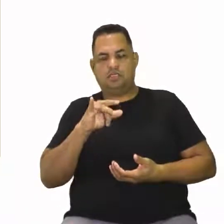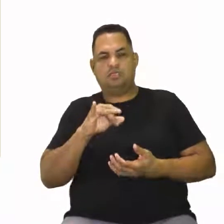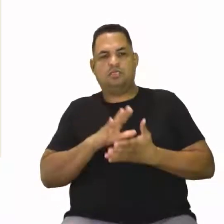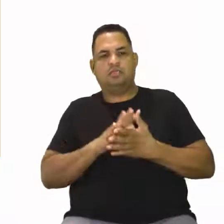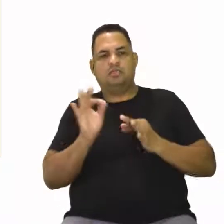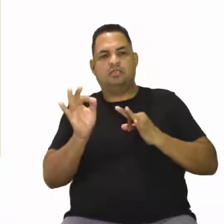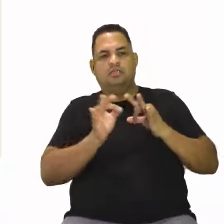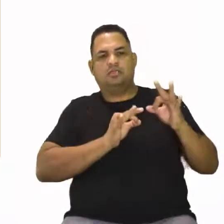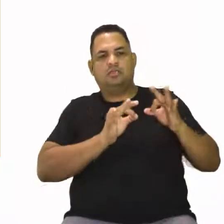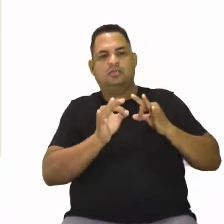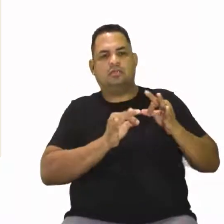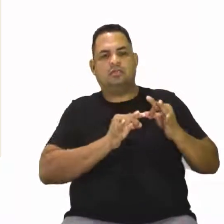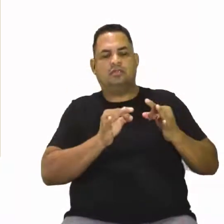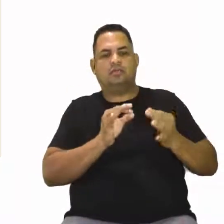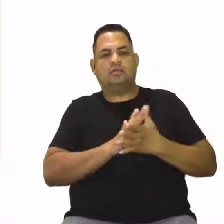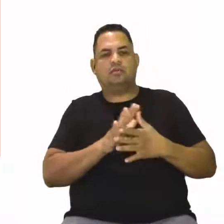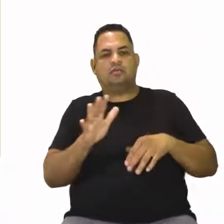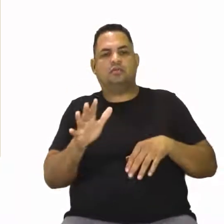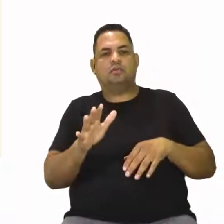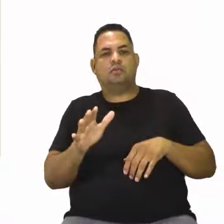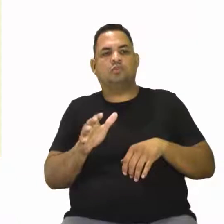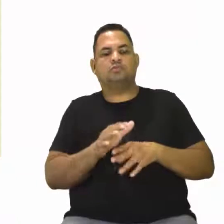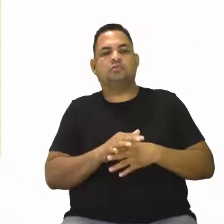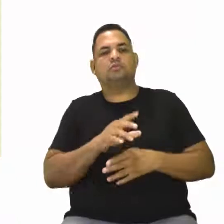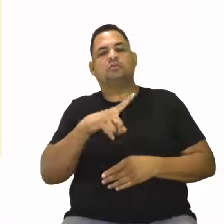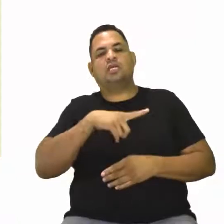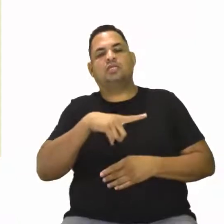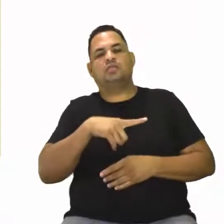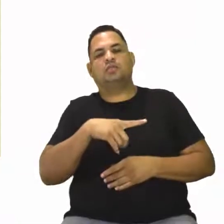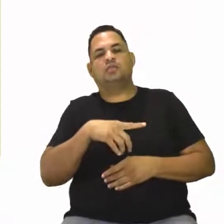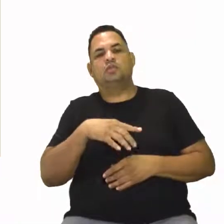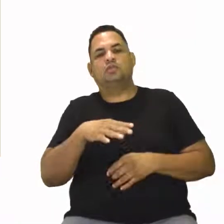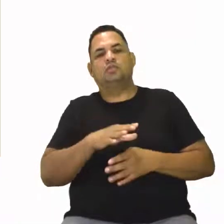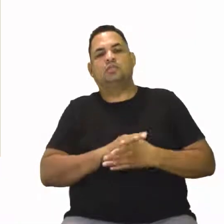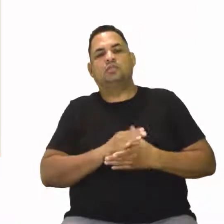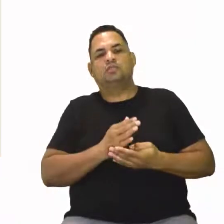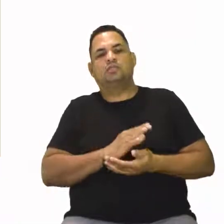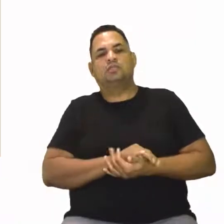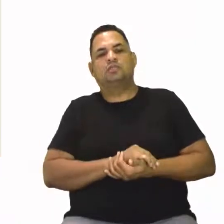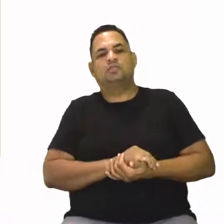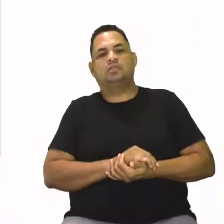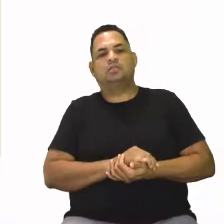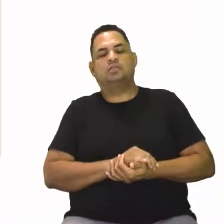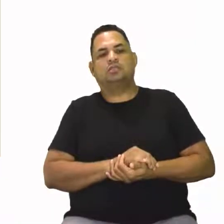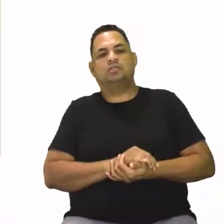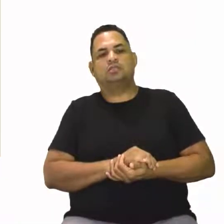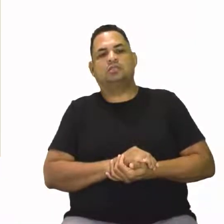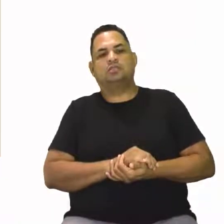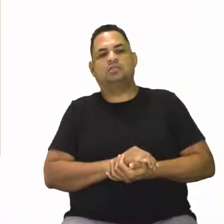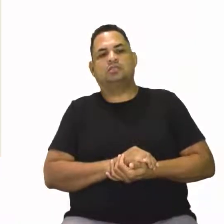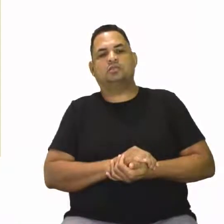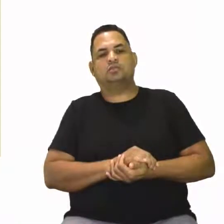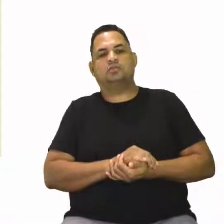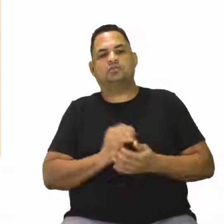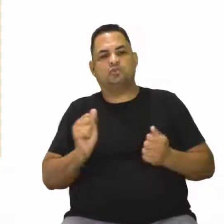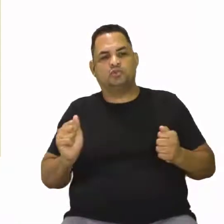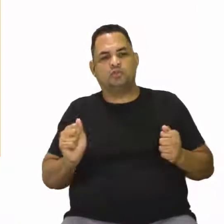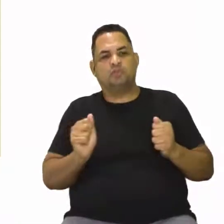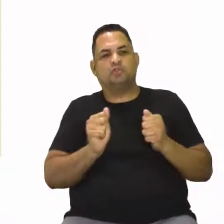vai articular, chamado também o regime militar, conjuntamente com Costa e